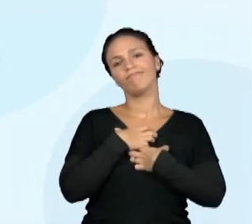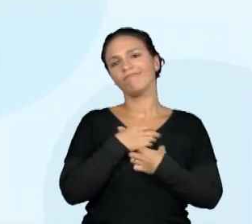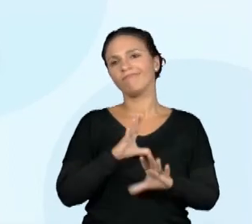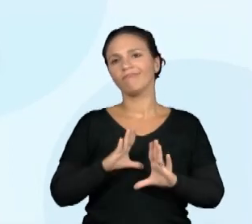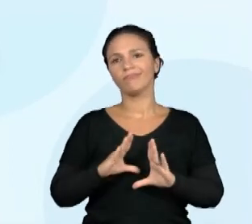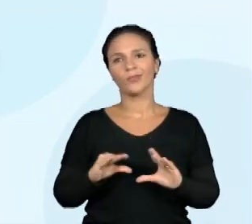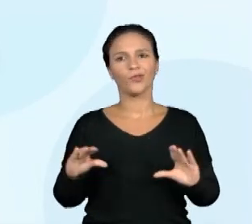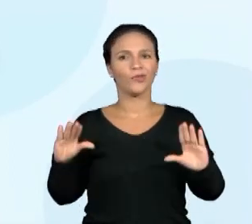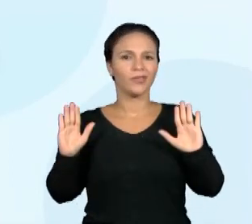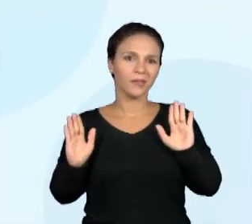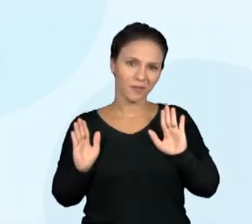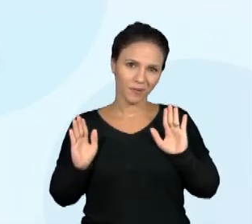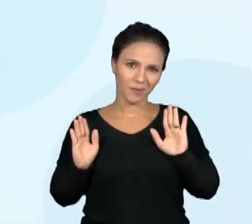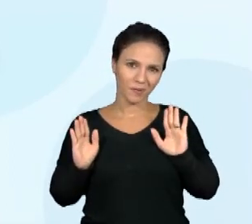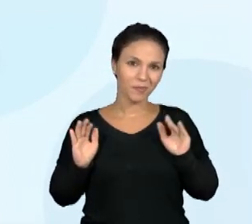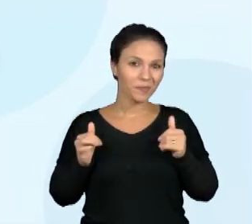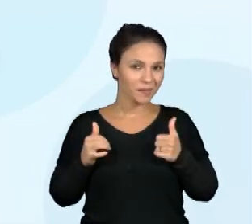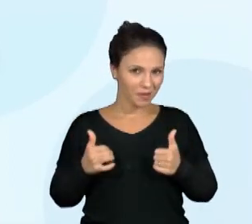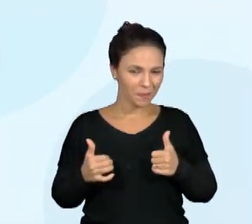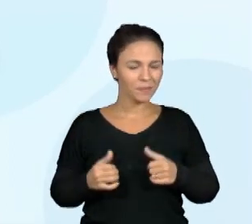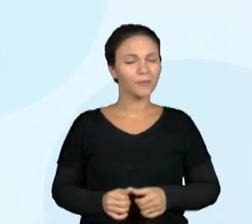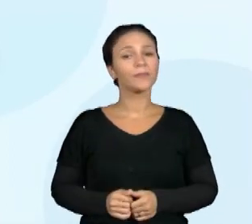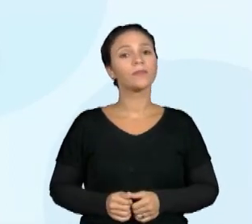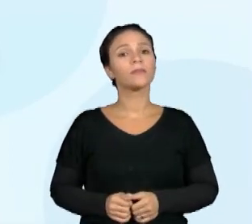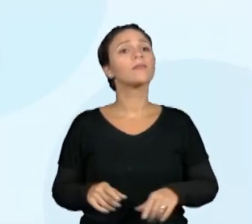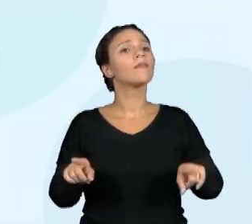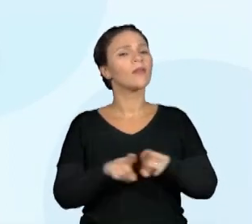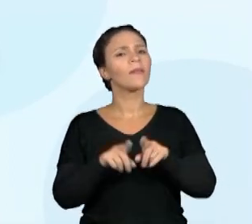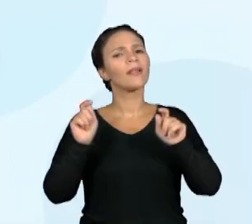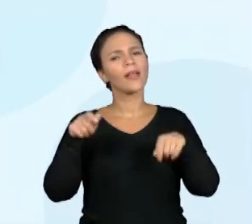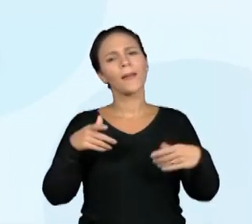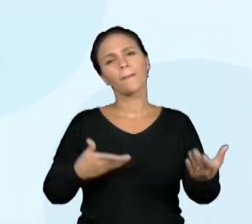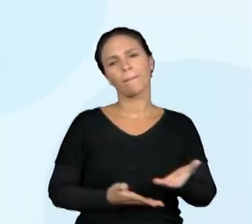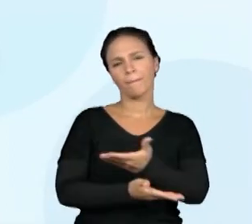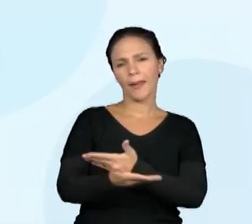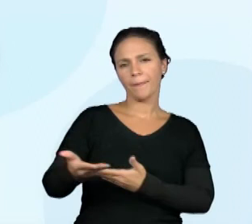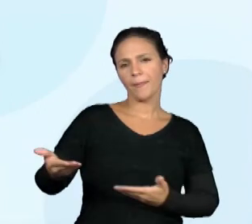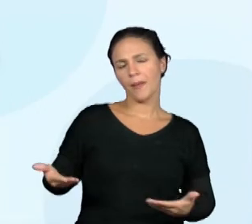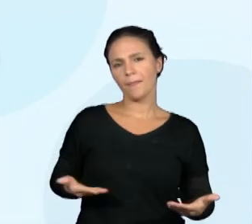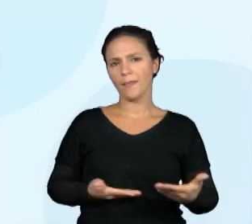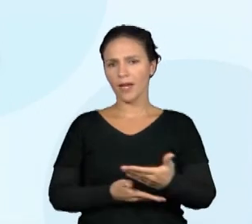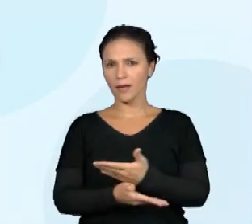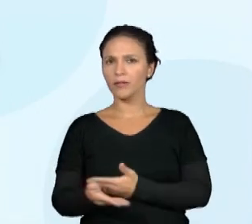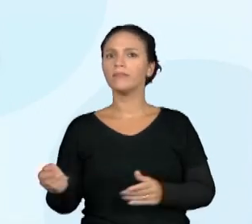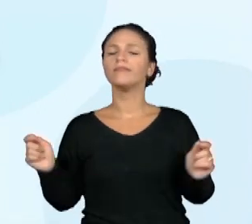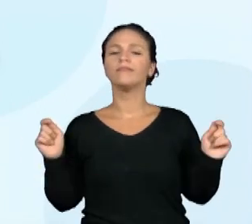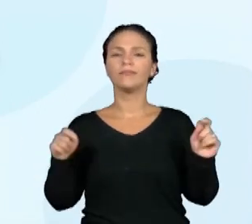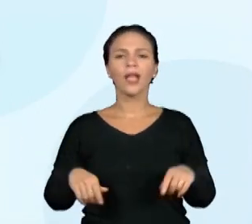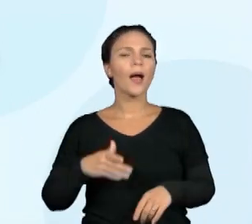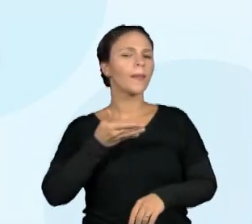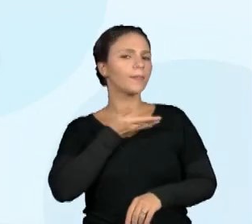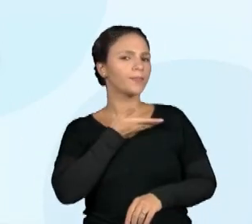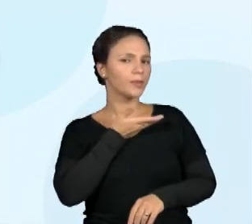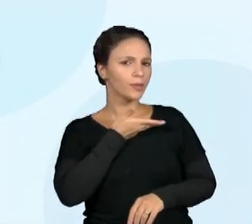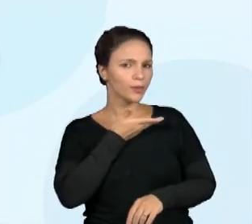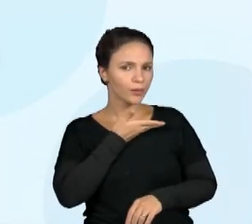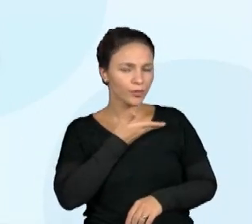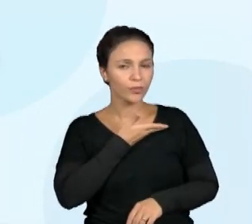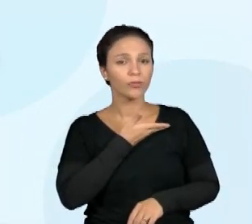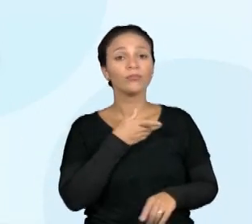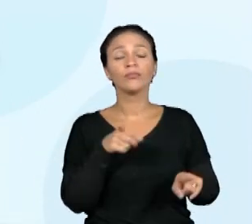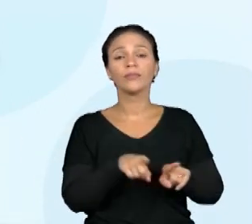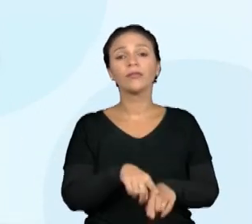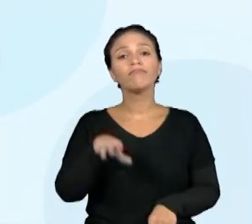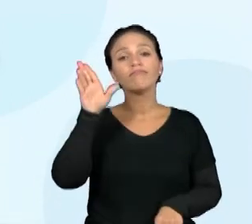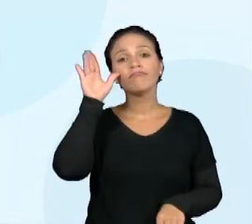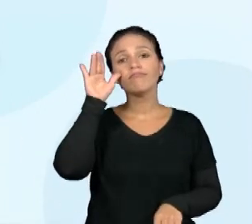mais segurança, tá bom? Você pode socializar, compartilhar as suas estratégias com seus colegas e